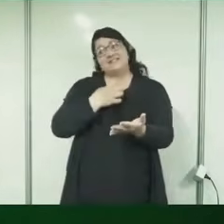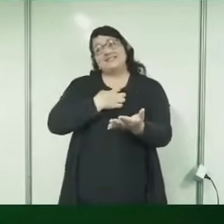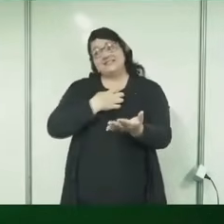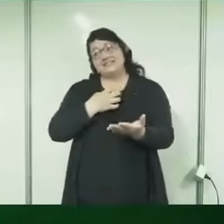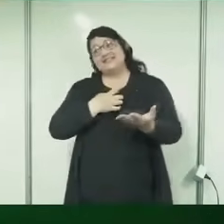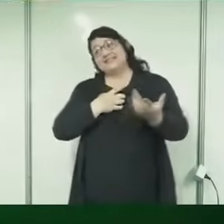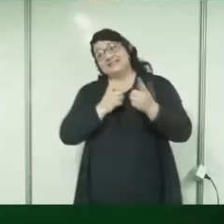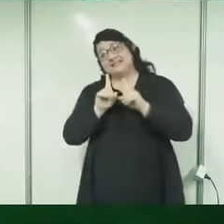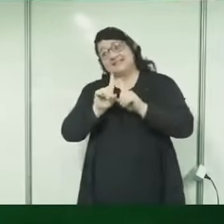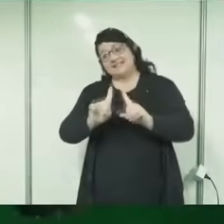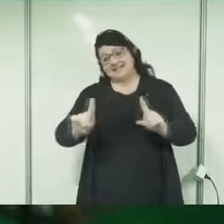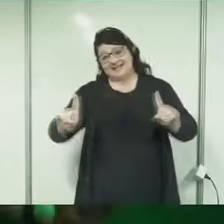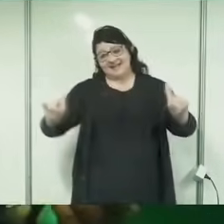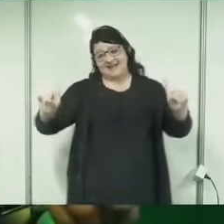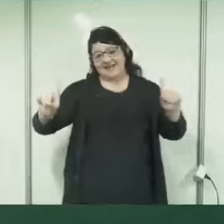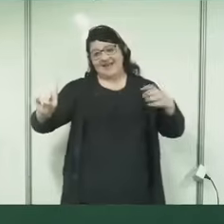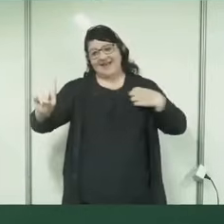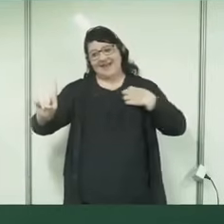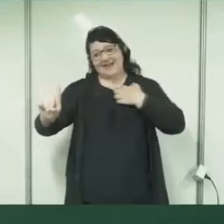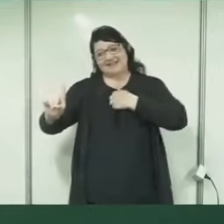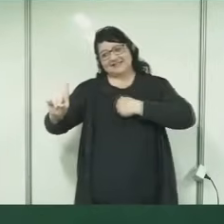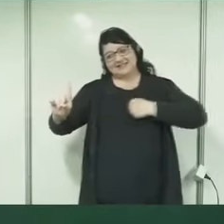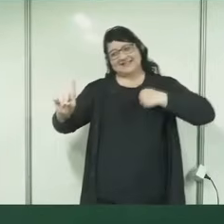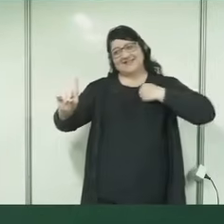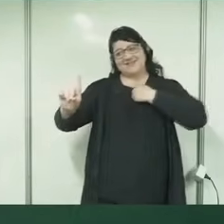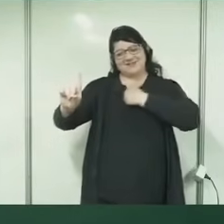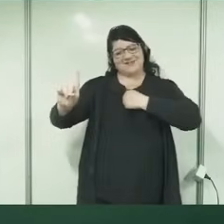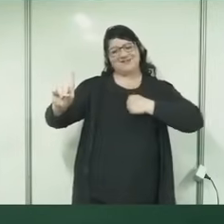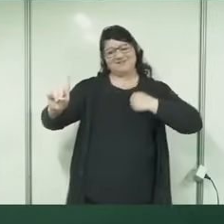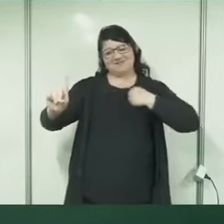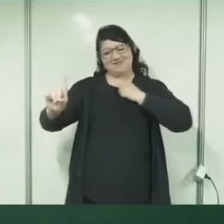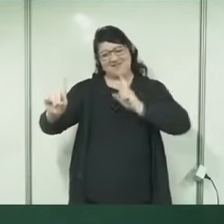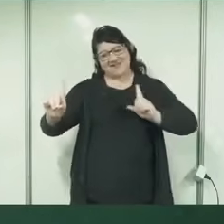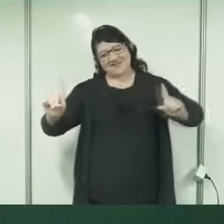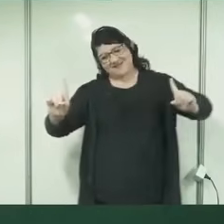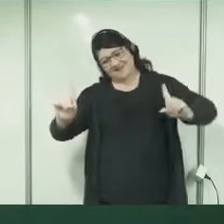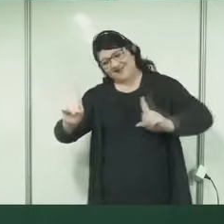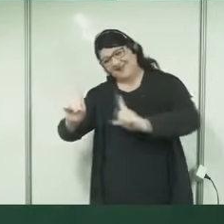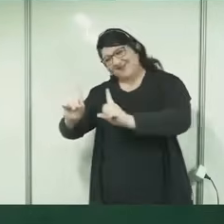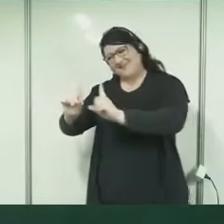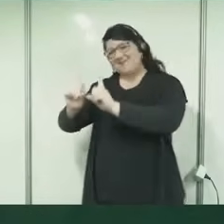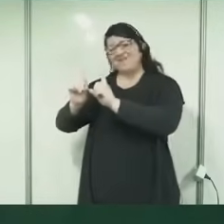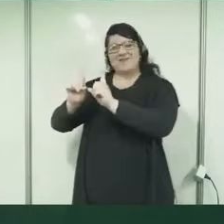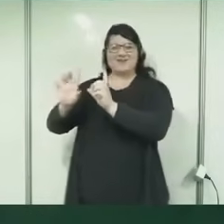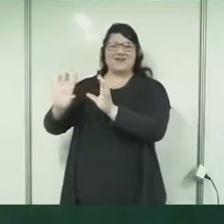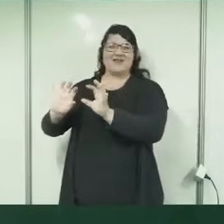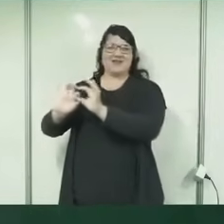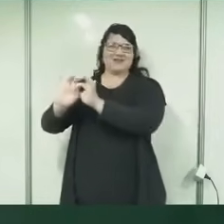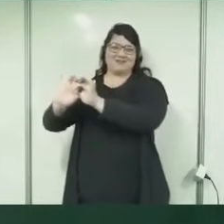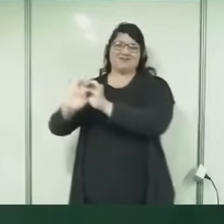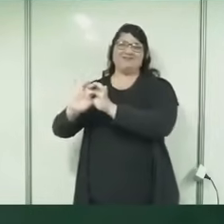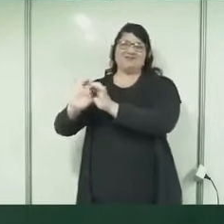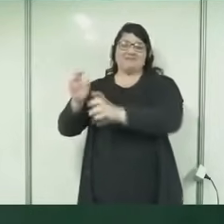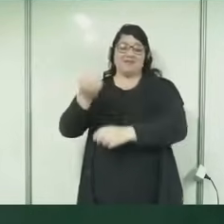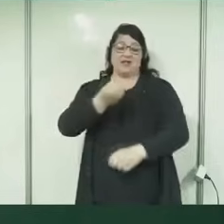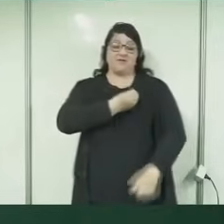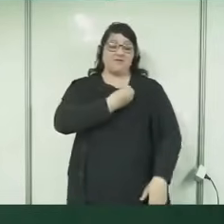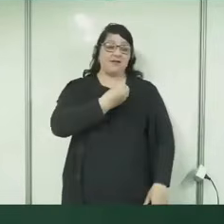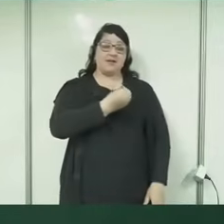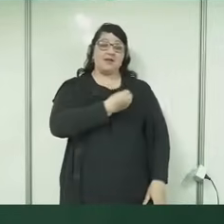Saudades quando longe estiver. A vida é melhor,